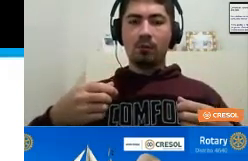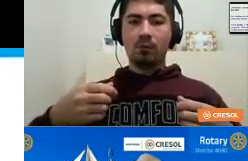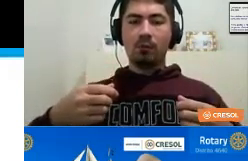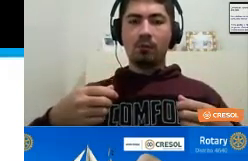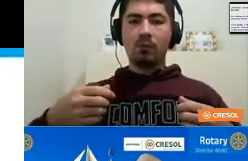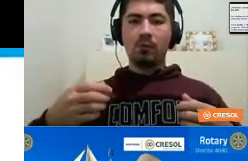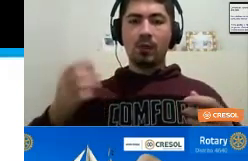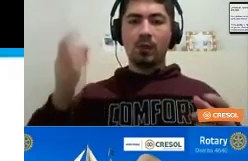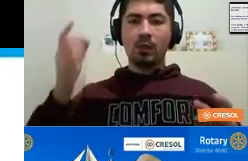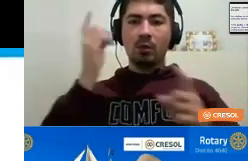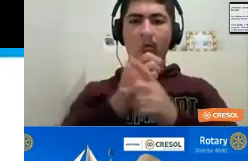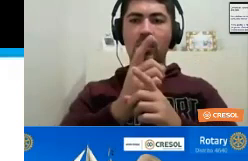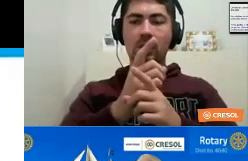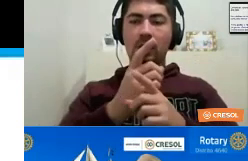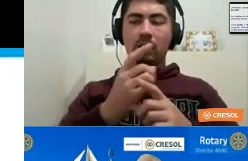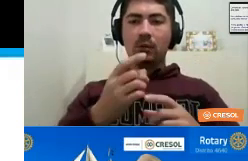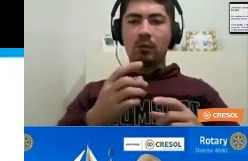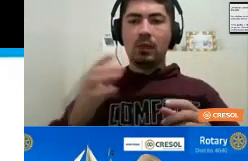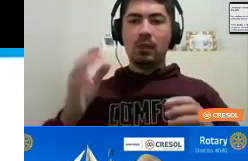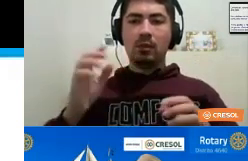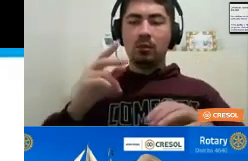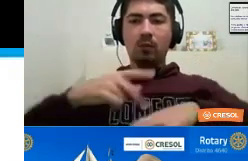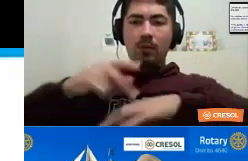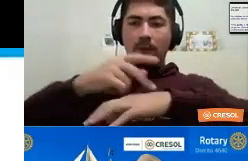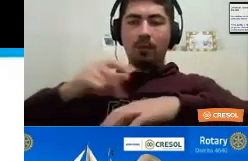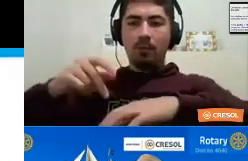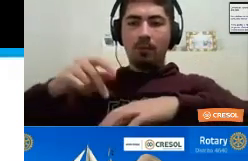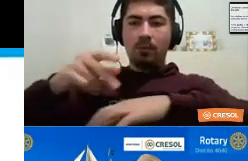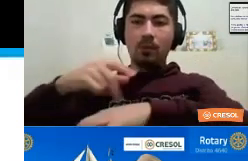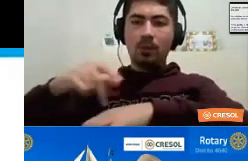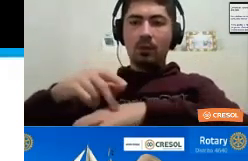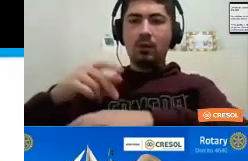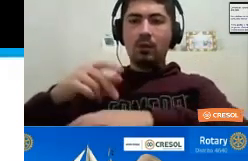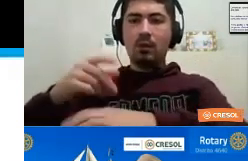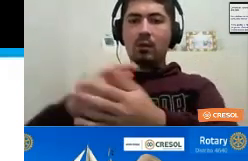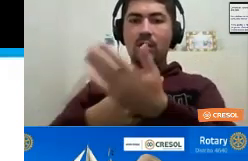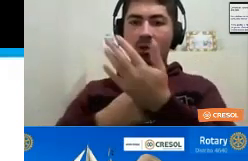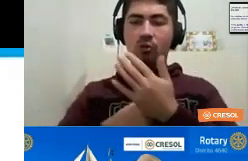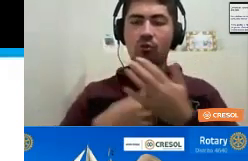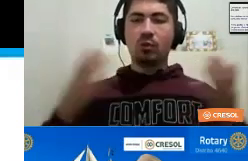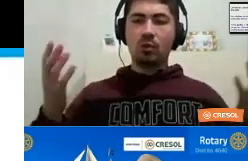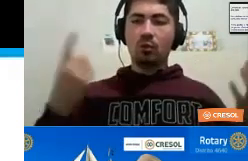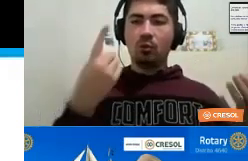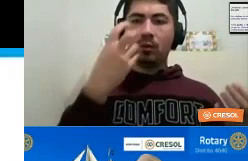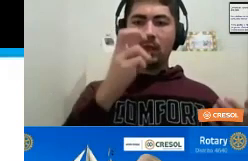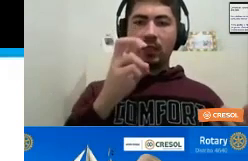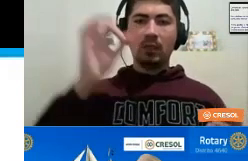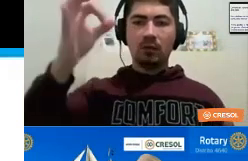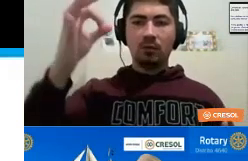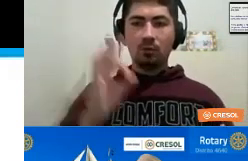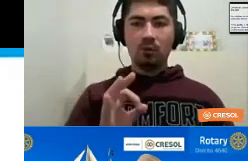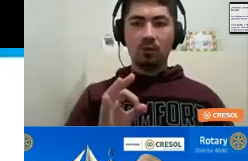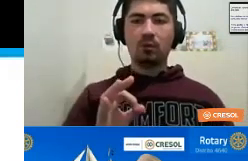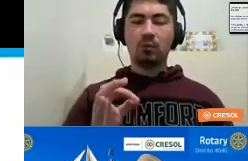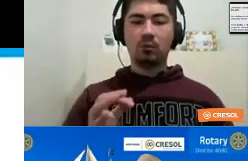30%, hoje é 15% dos recursos de distritos e clubes. E nessa gestão, o